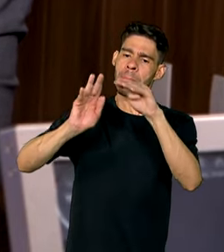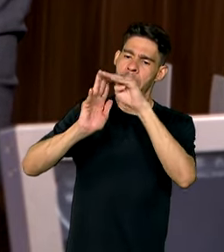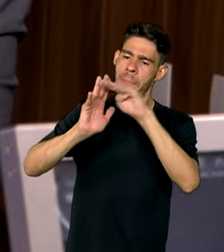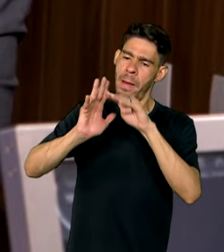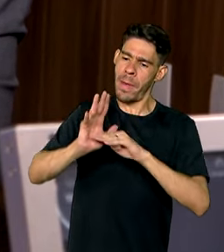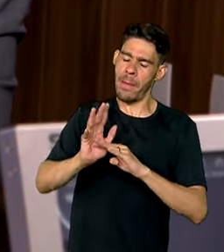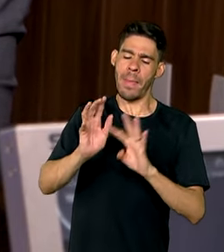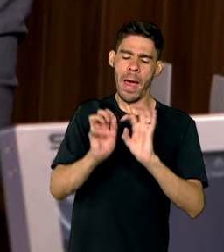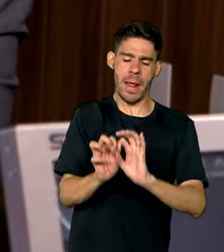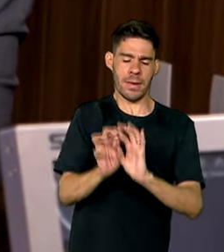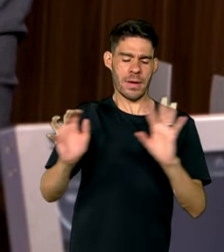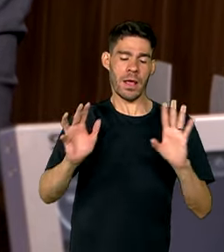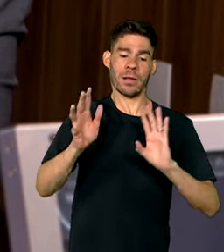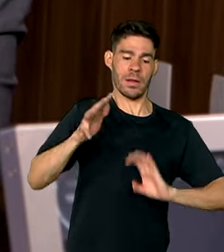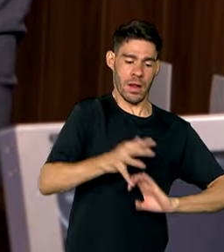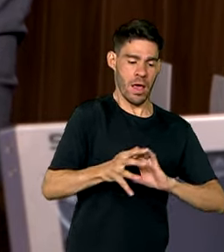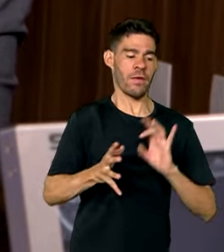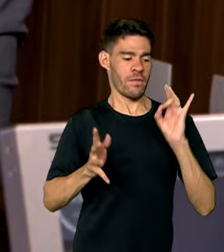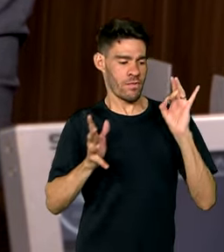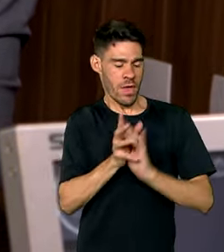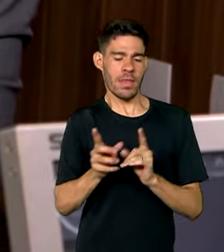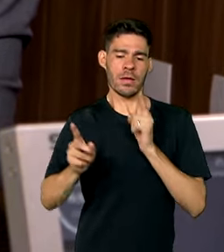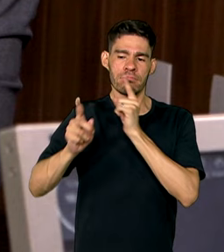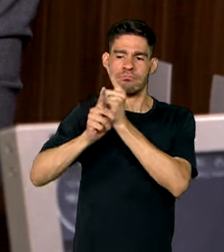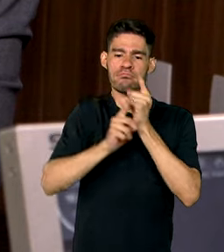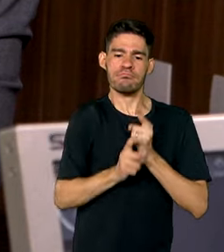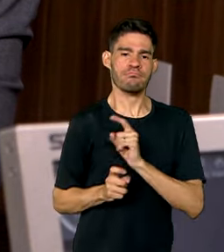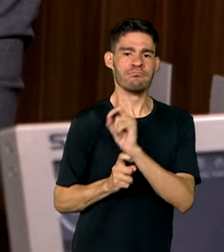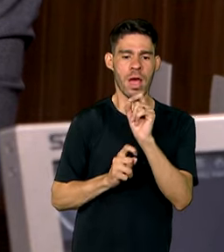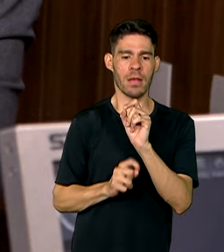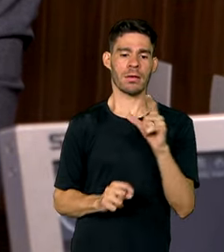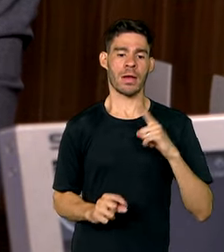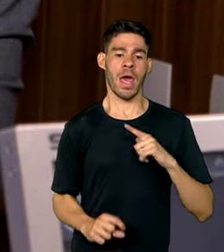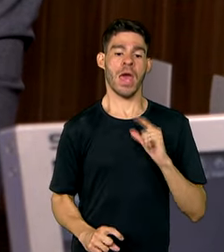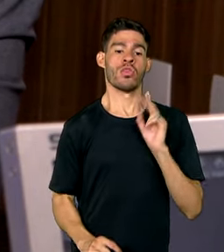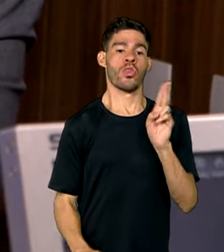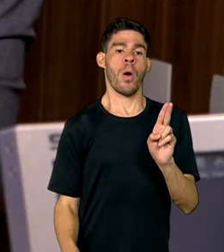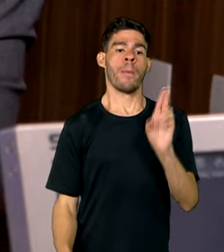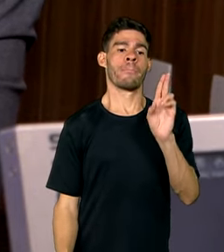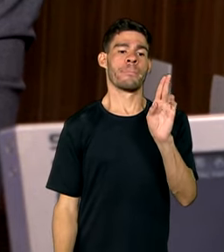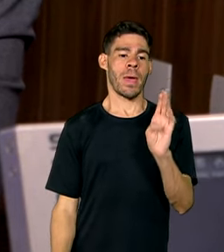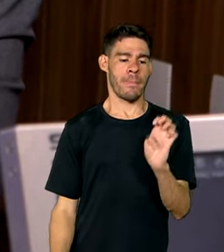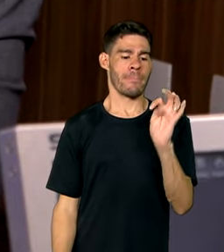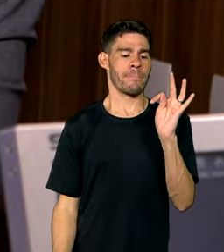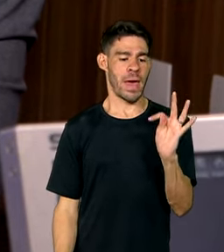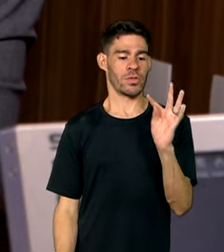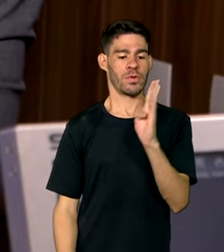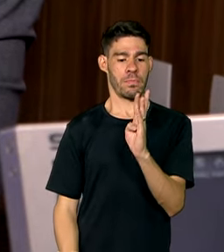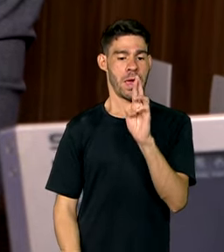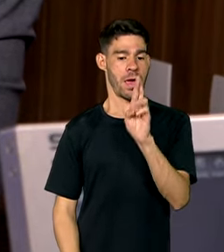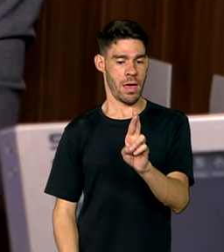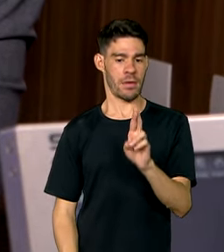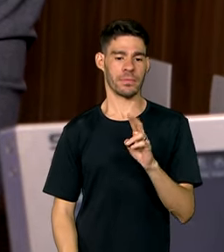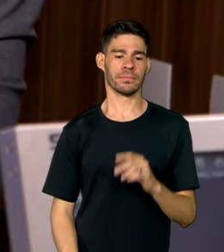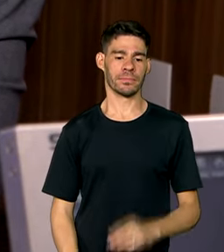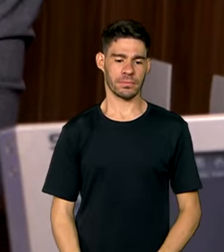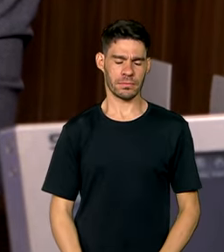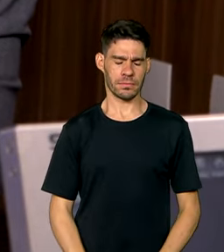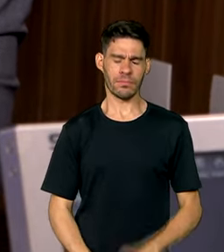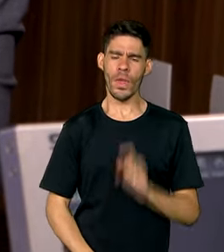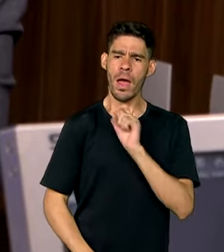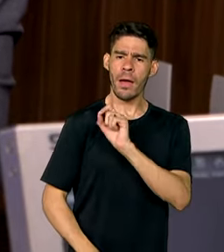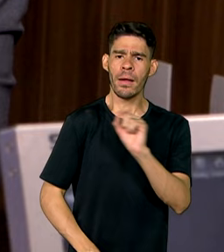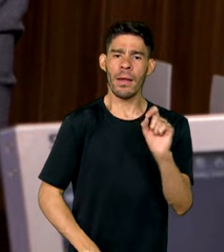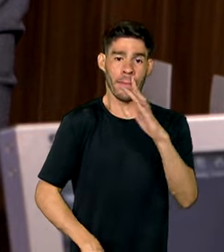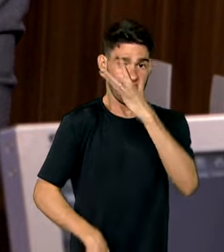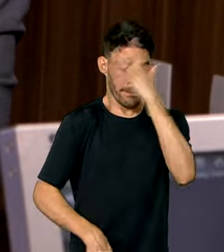das autorizadas propriamente dita, que vão ser identificadas, inclusive, com a extensão BET-BR. Então, o que aquelas